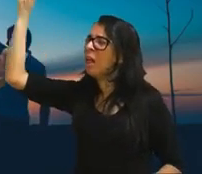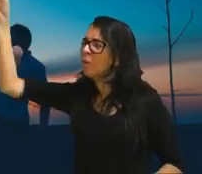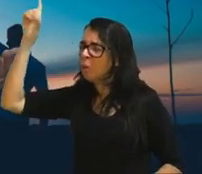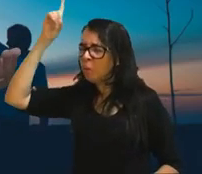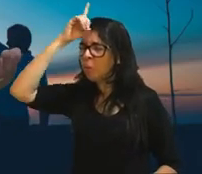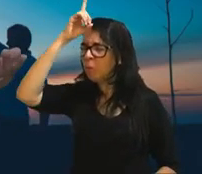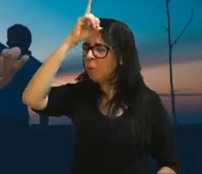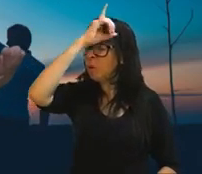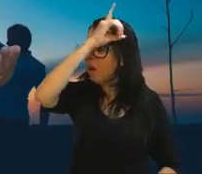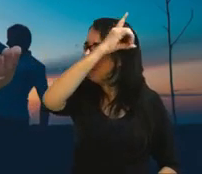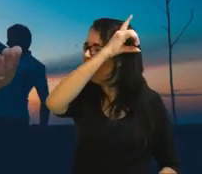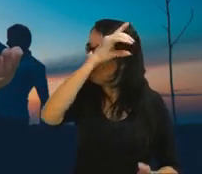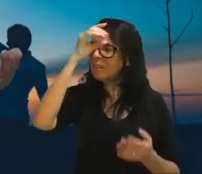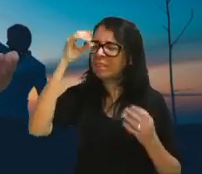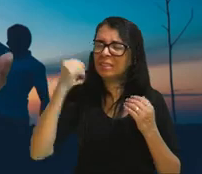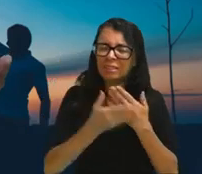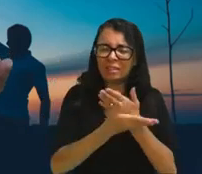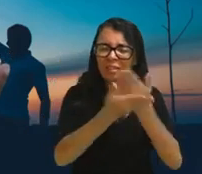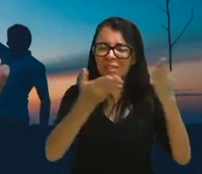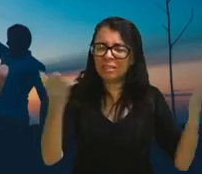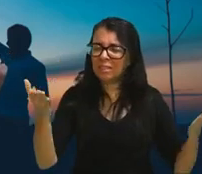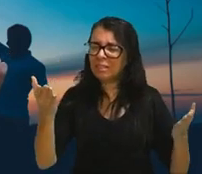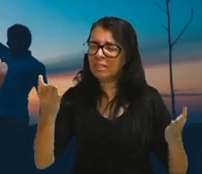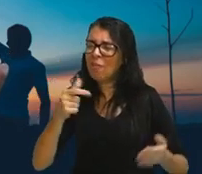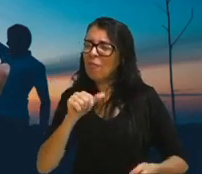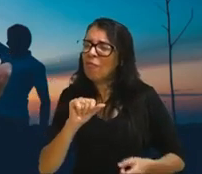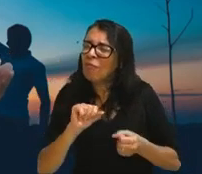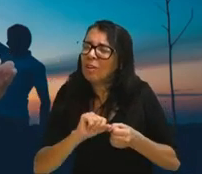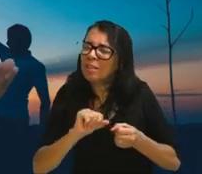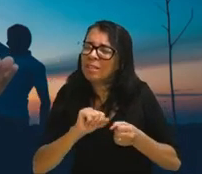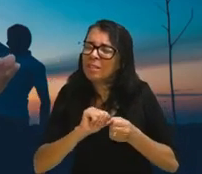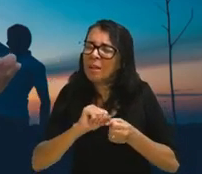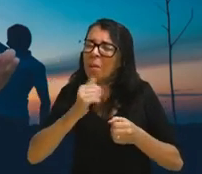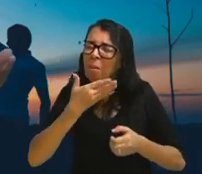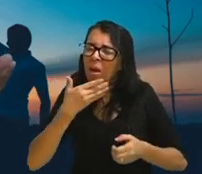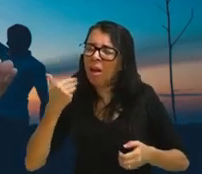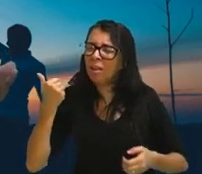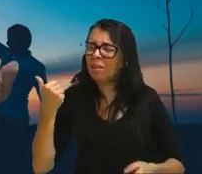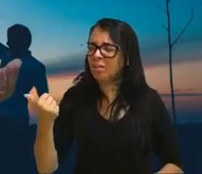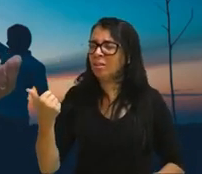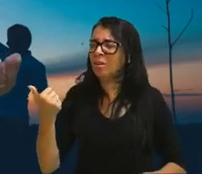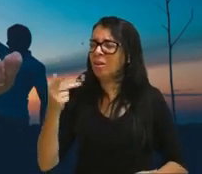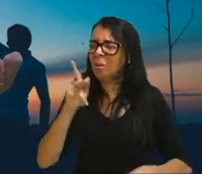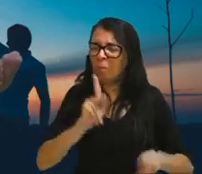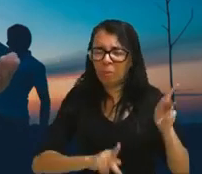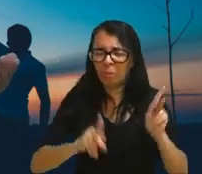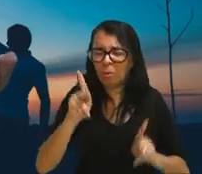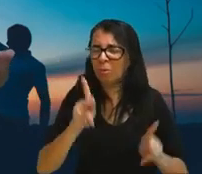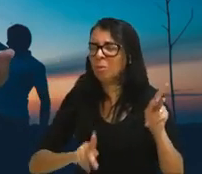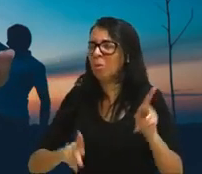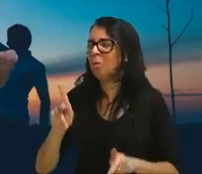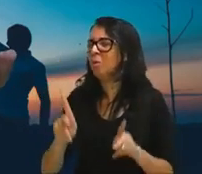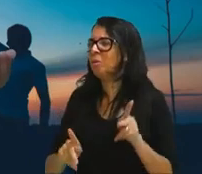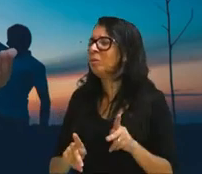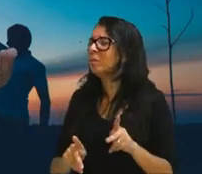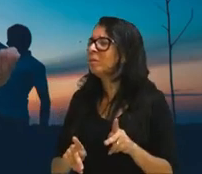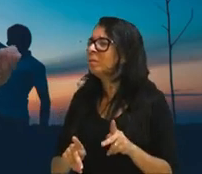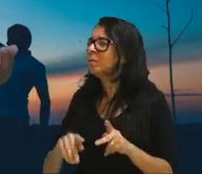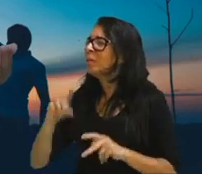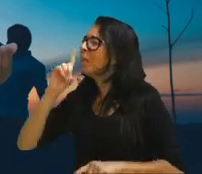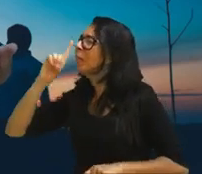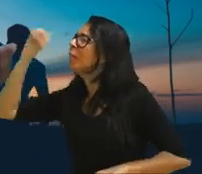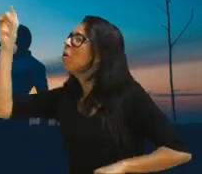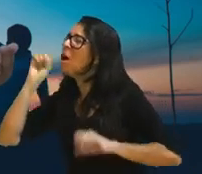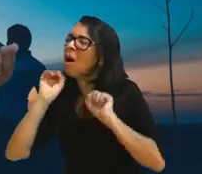poder e graça, Pai, sobre esses lugares, ó Pai, onde que eles têm trabalhado, Senhor. Que o Senhor possa, Senhor, estar entrando, Pai, na vida deles, ó Pai.